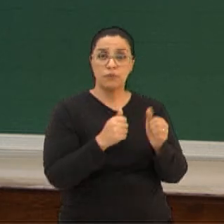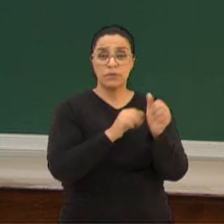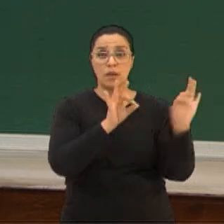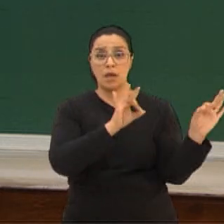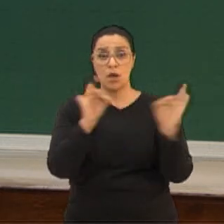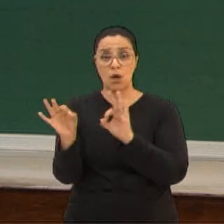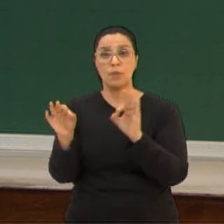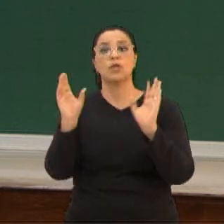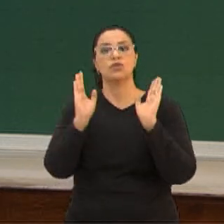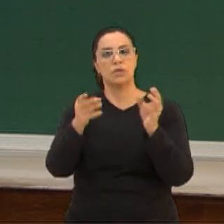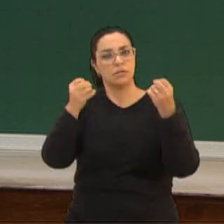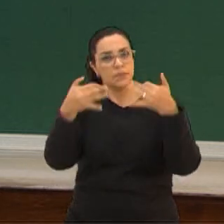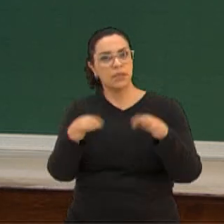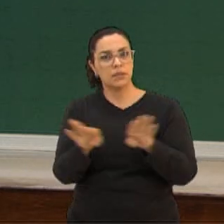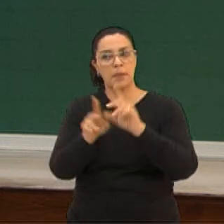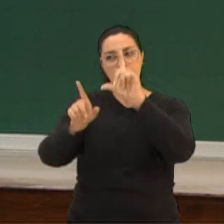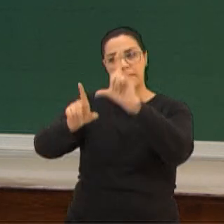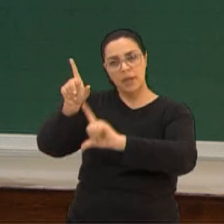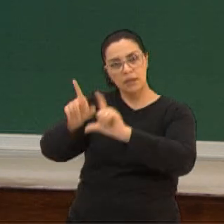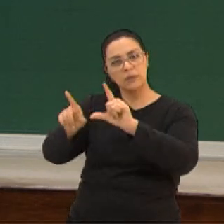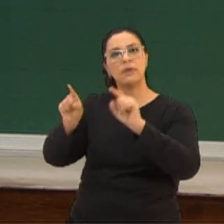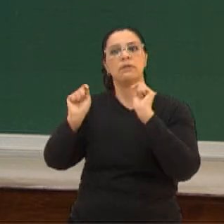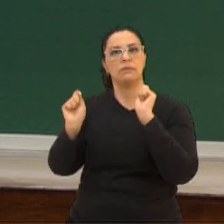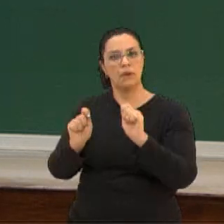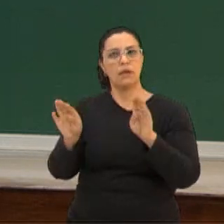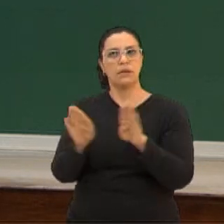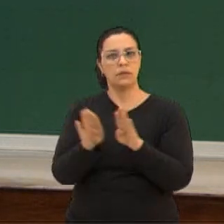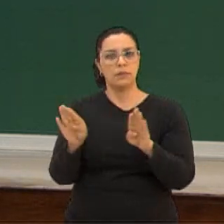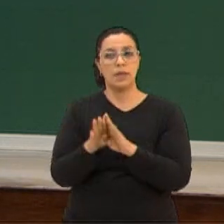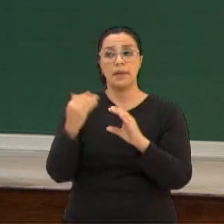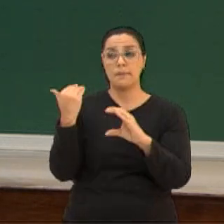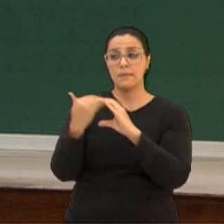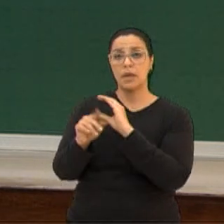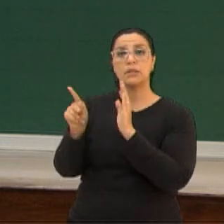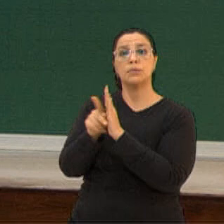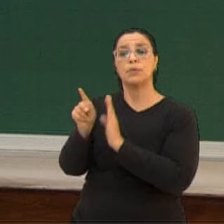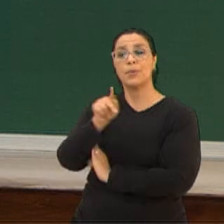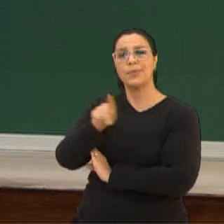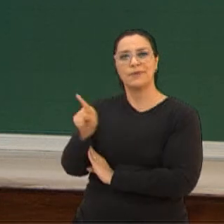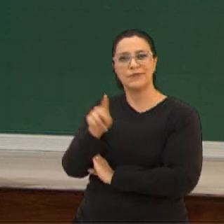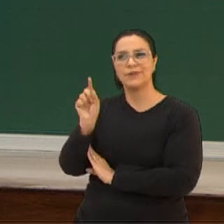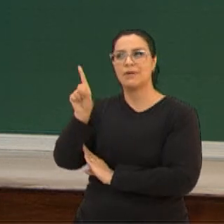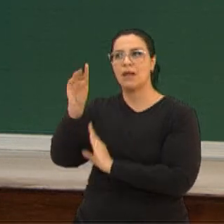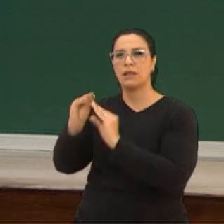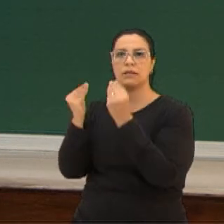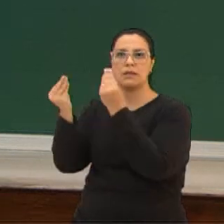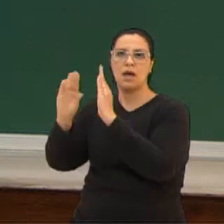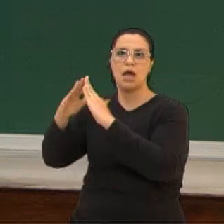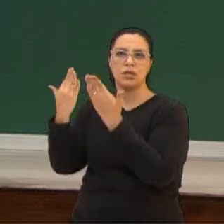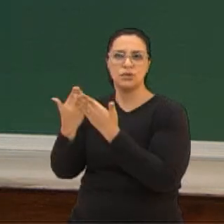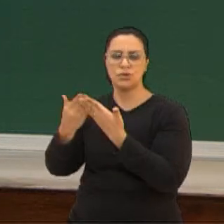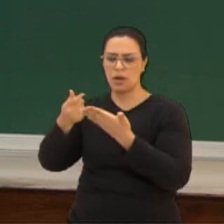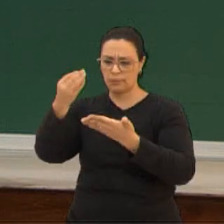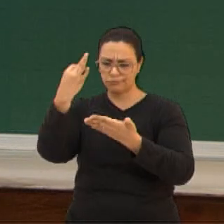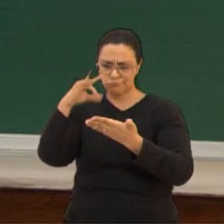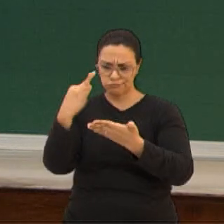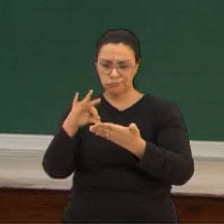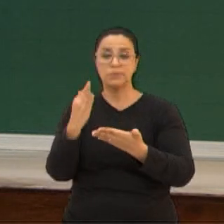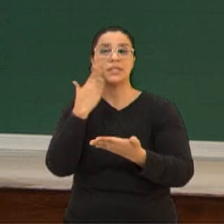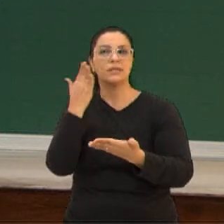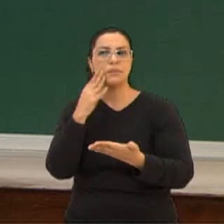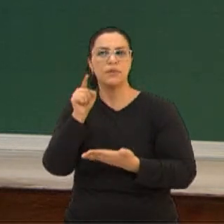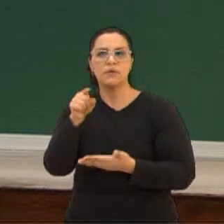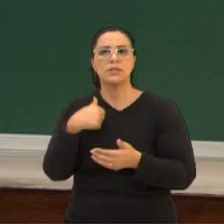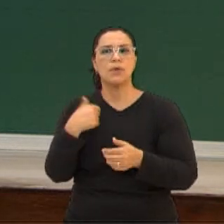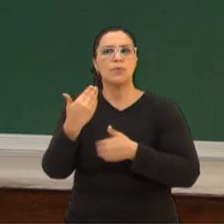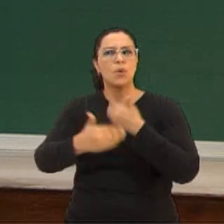a aula, como eu já disse anteriormente, apenas pela televisão, encaminhe isso para o seu professor ou para a sua professora, para que eles possam acompanhar